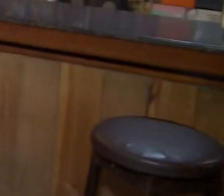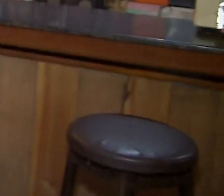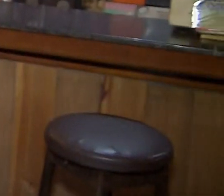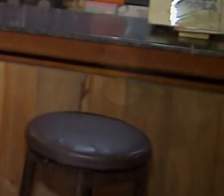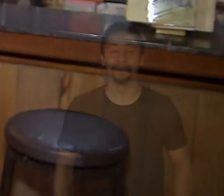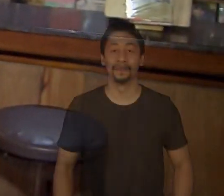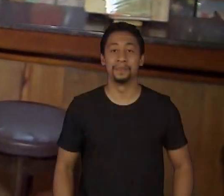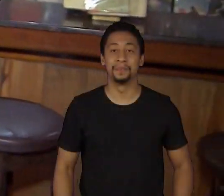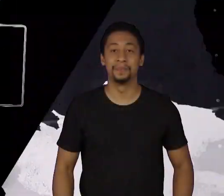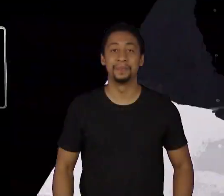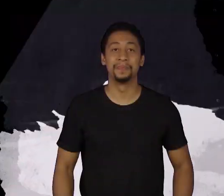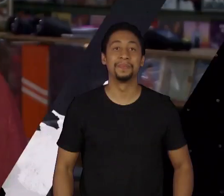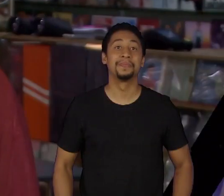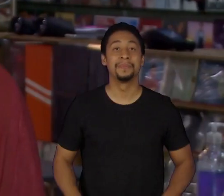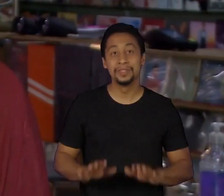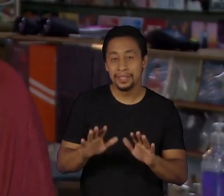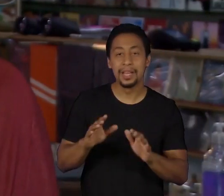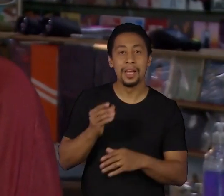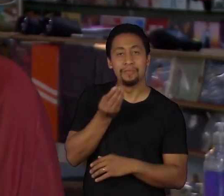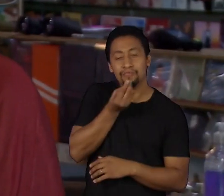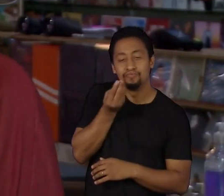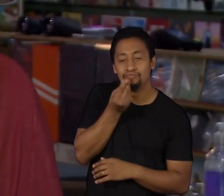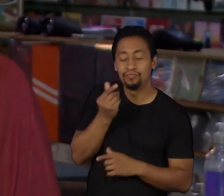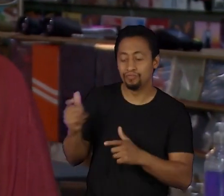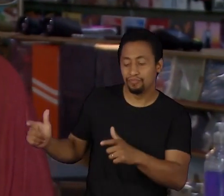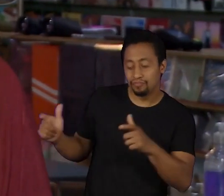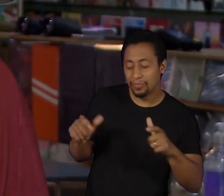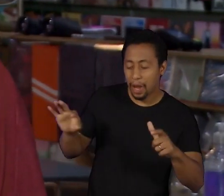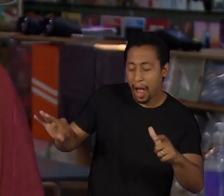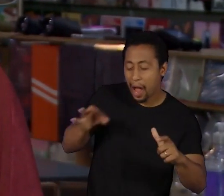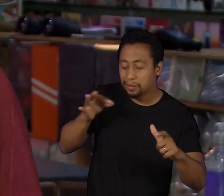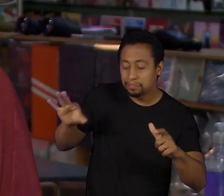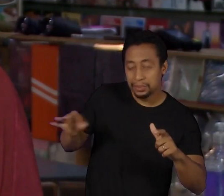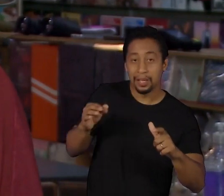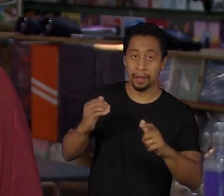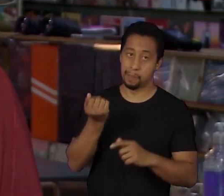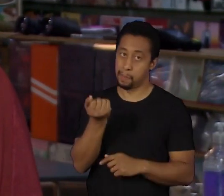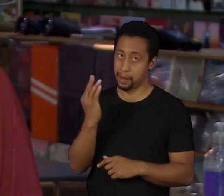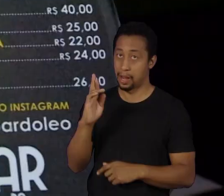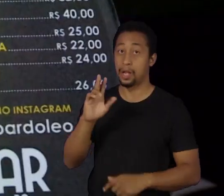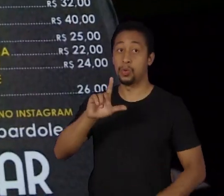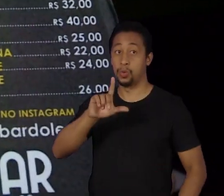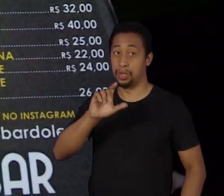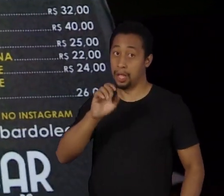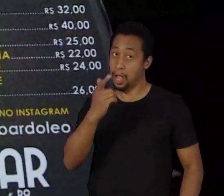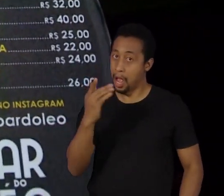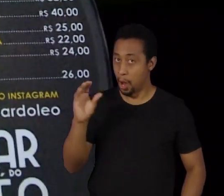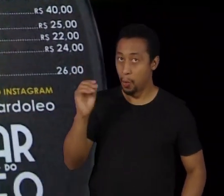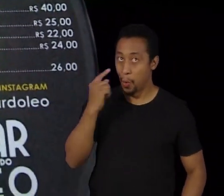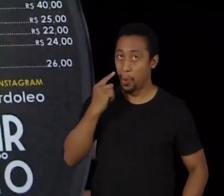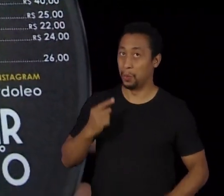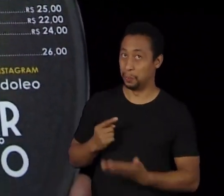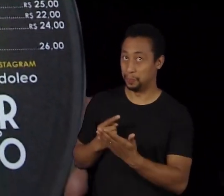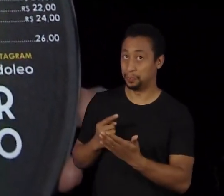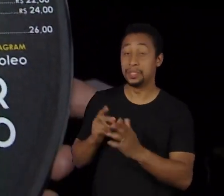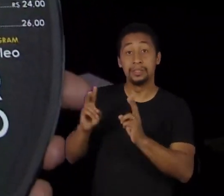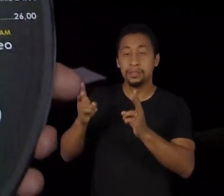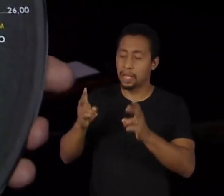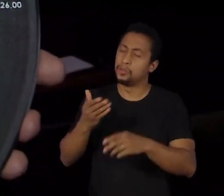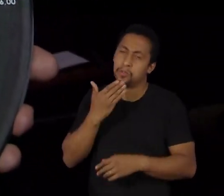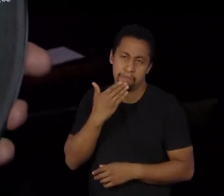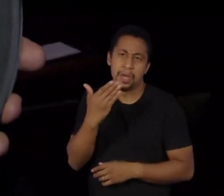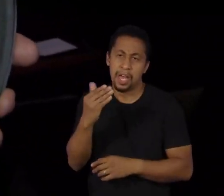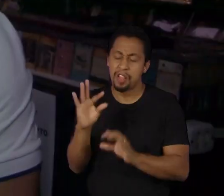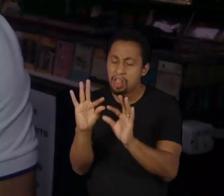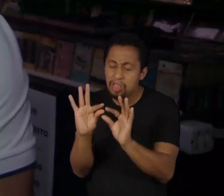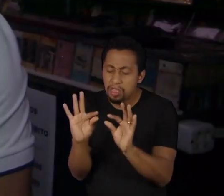A tripinha é o tira-gosto tradicional aqui do Bar do Léo, né? E a gente, claro, sempre que vem aqui tem que pedir a tripinha. O